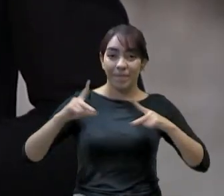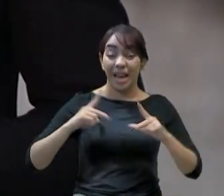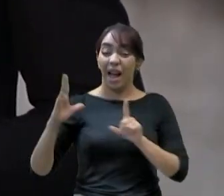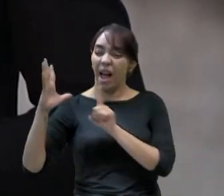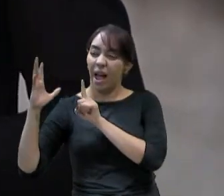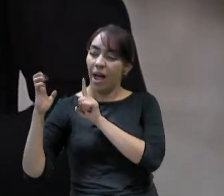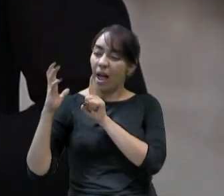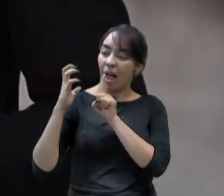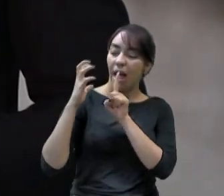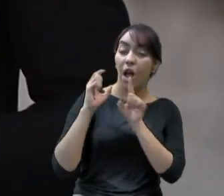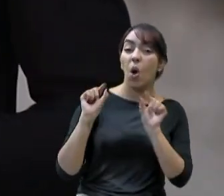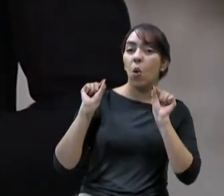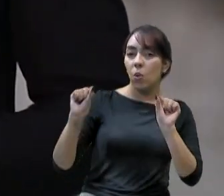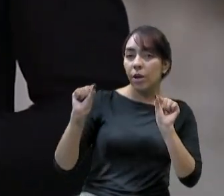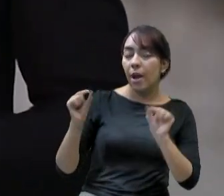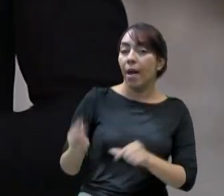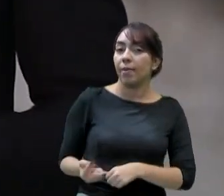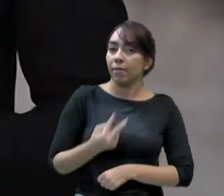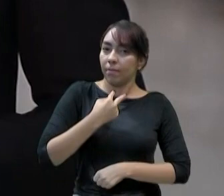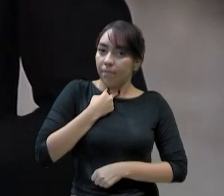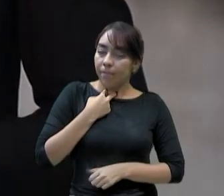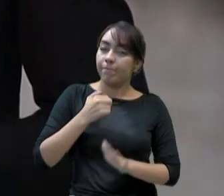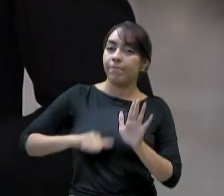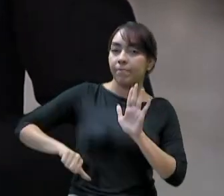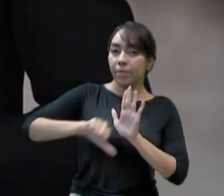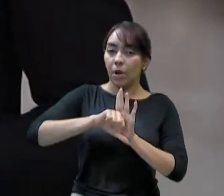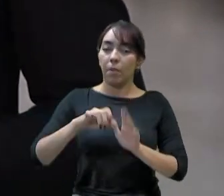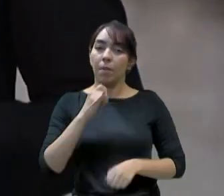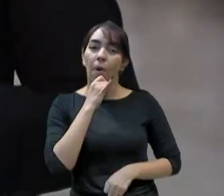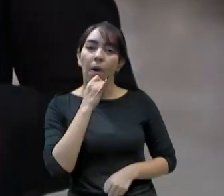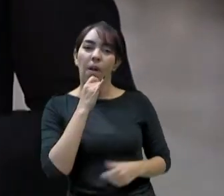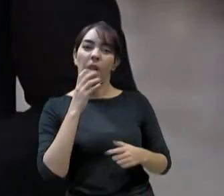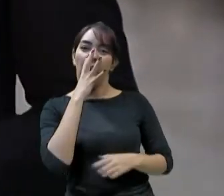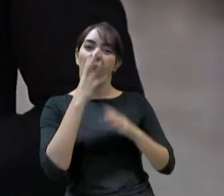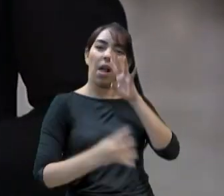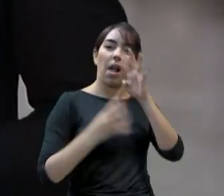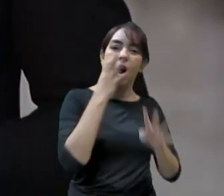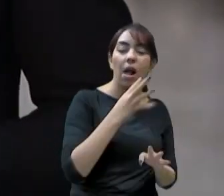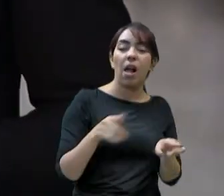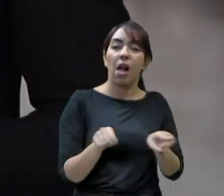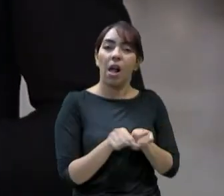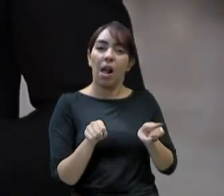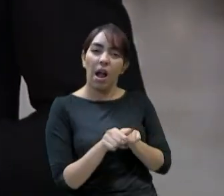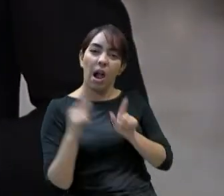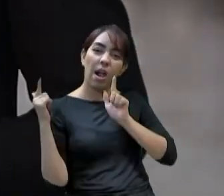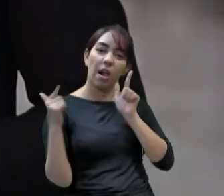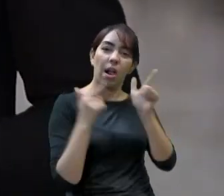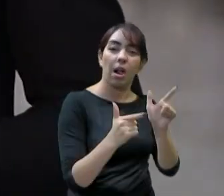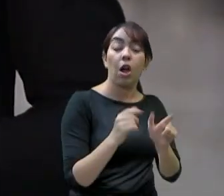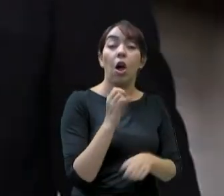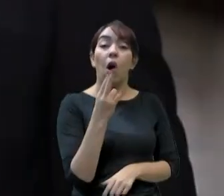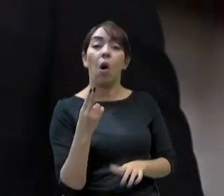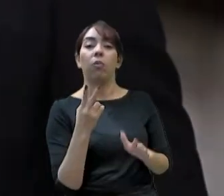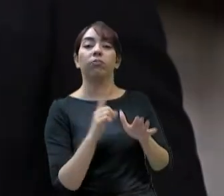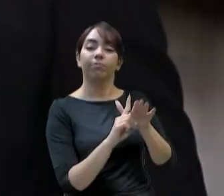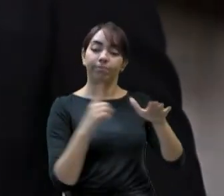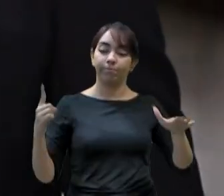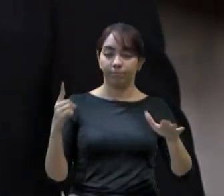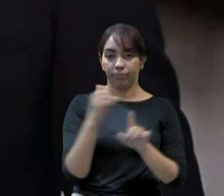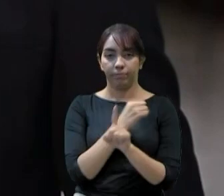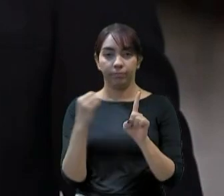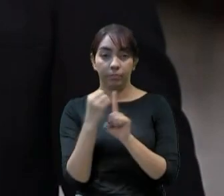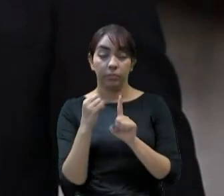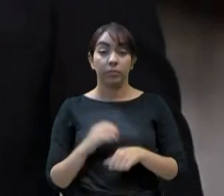que ocorre no ambiente de trabalho, envolvendo acusações, insultos, humilhações públicas, isolamento social e fofocas. Esse tipo